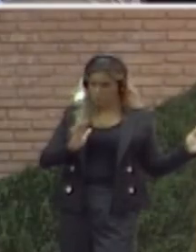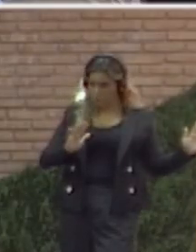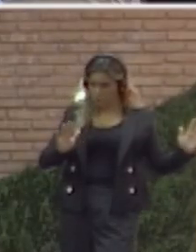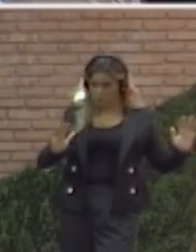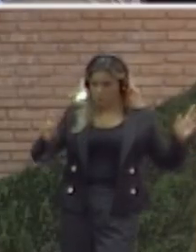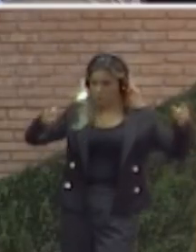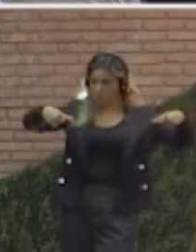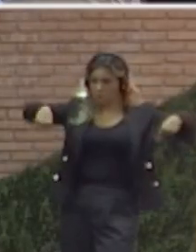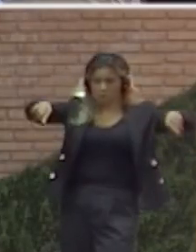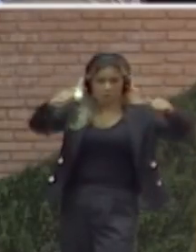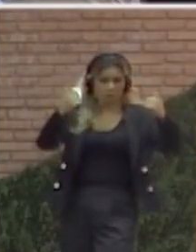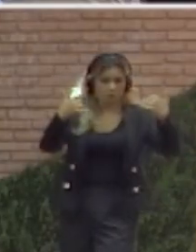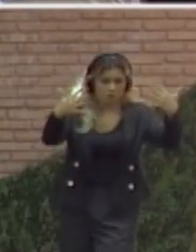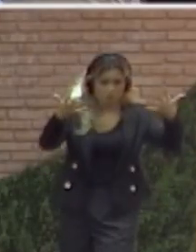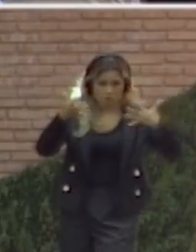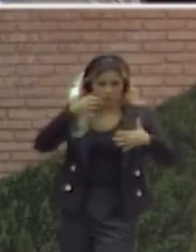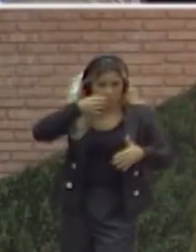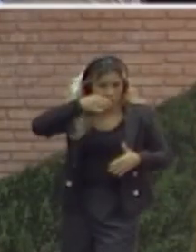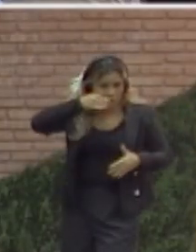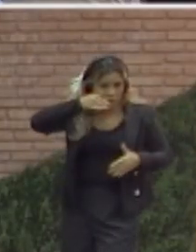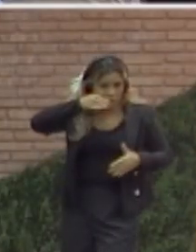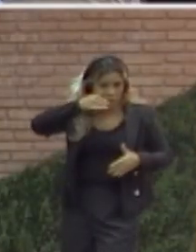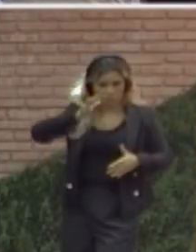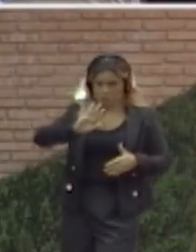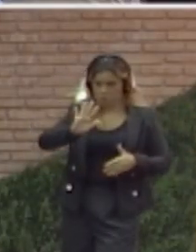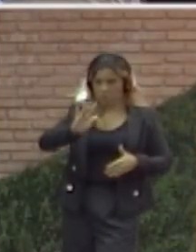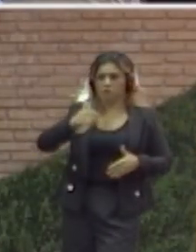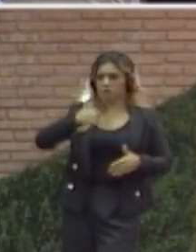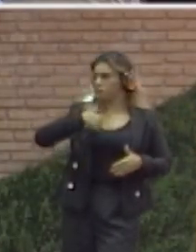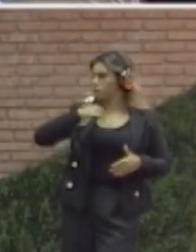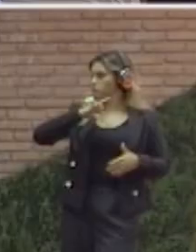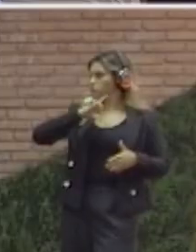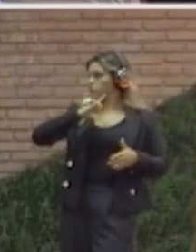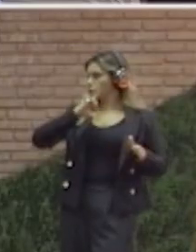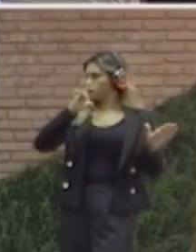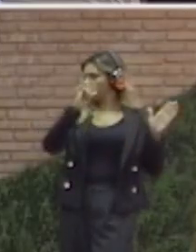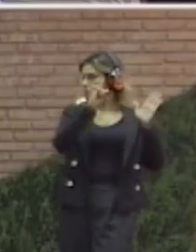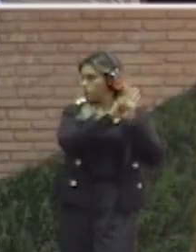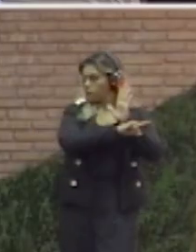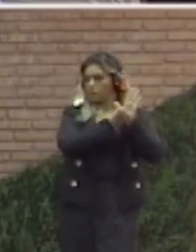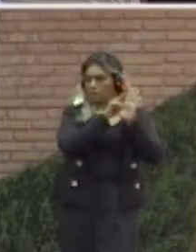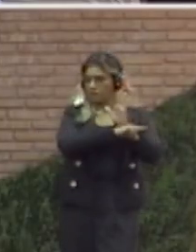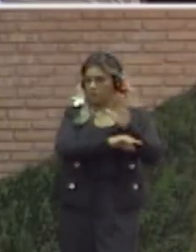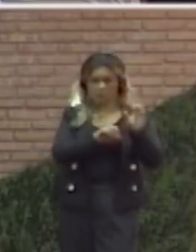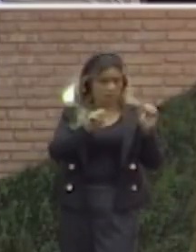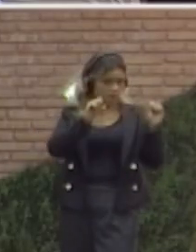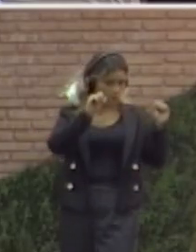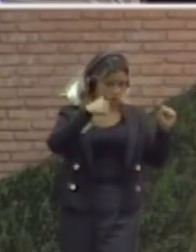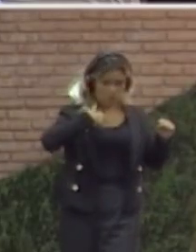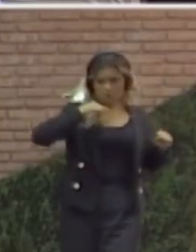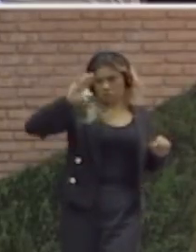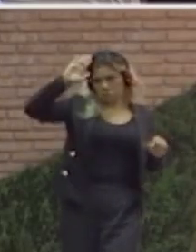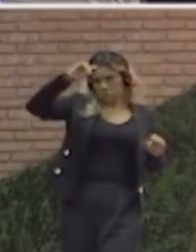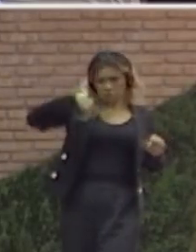Aí alguma questão? Senão eu teria que fazer uma pergunta para cada um. Posso fazer?